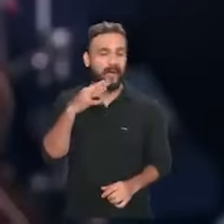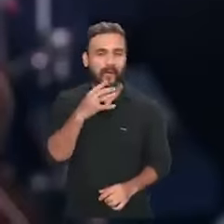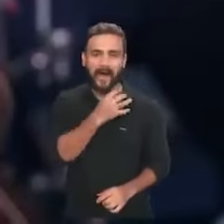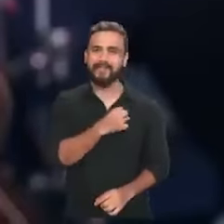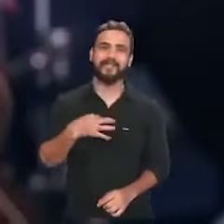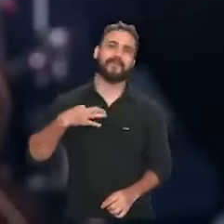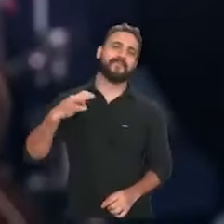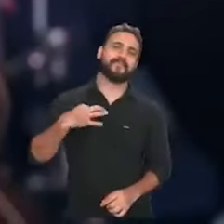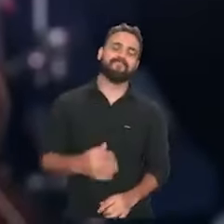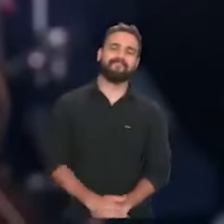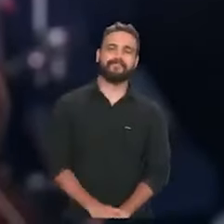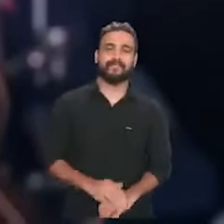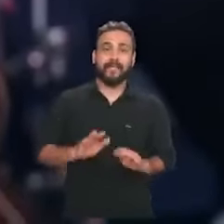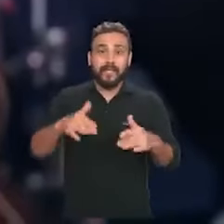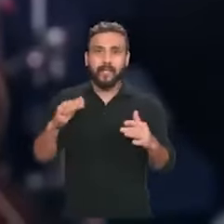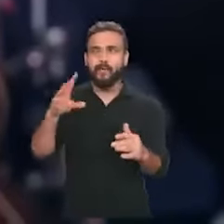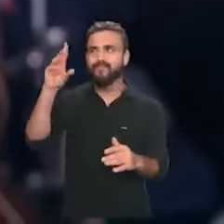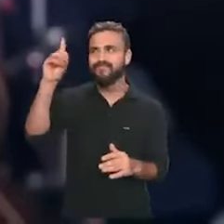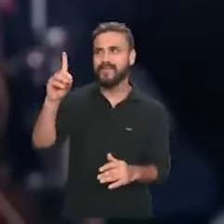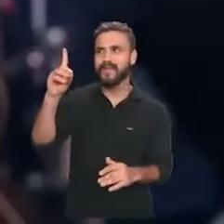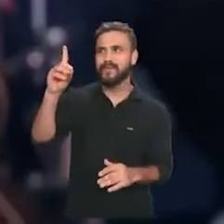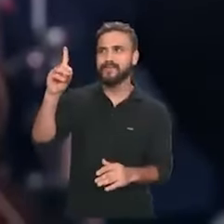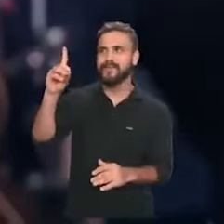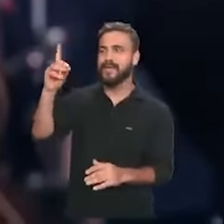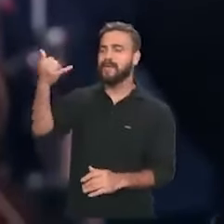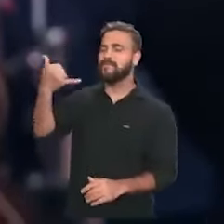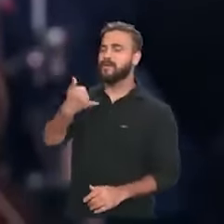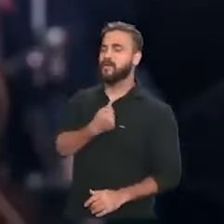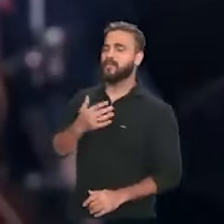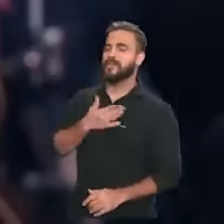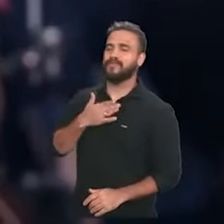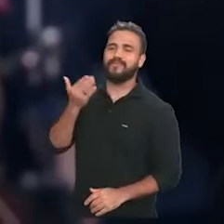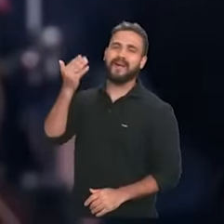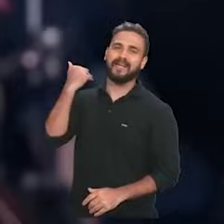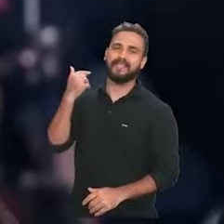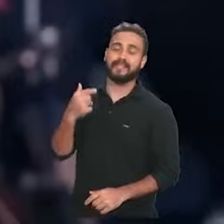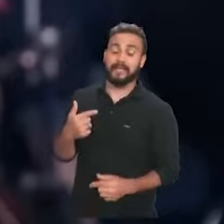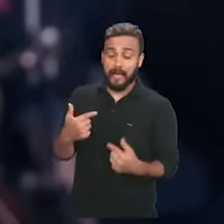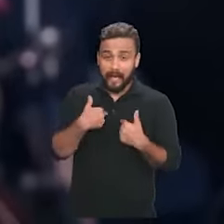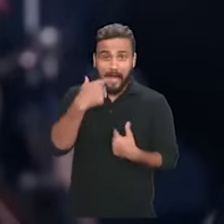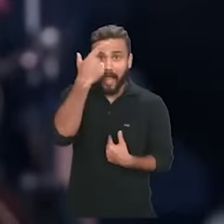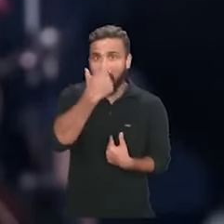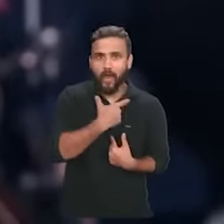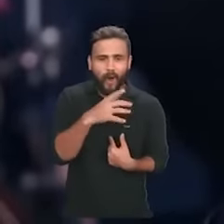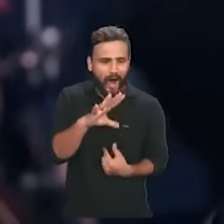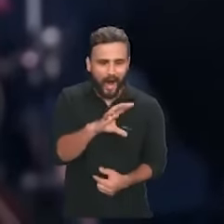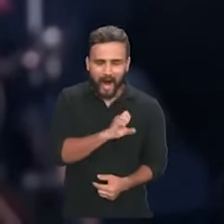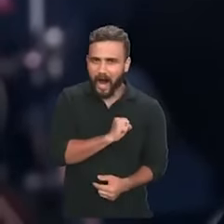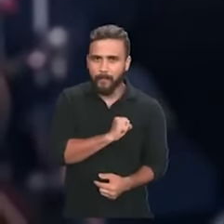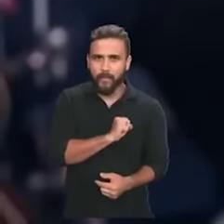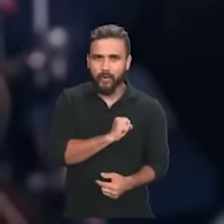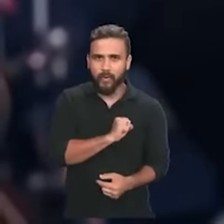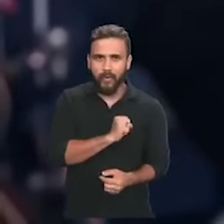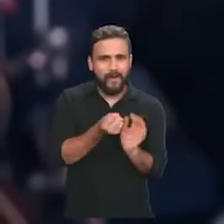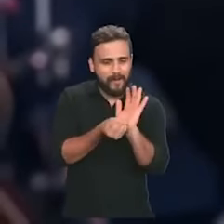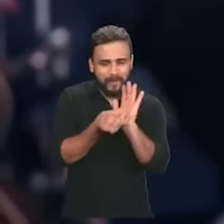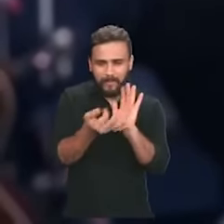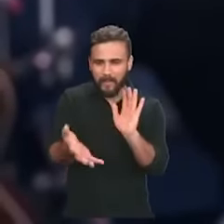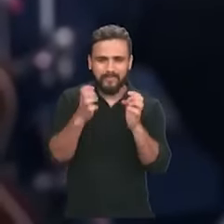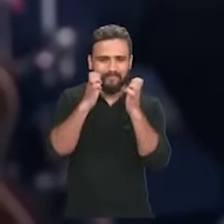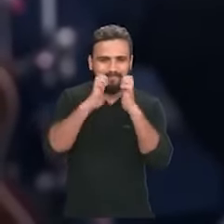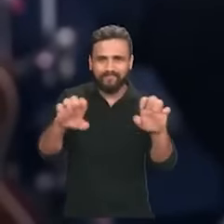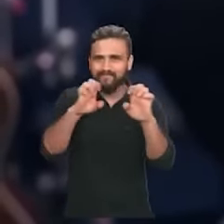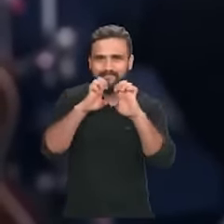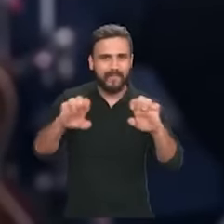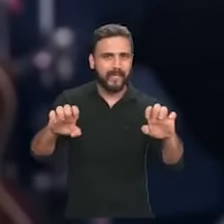nessa época, porque eu tenho paixão por almas. Meu sonho é falar para as multidões, falar para Jesus. Eu fui estudar as línguas por